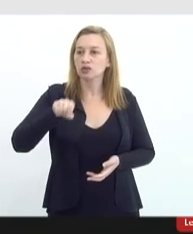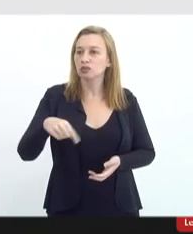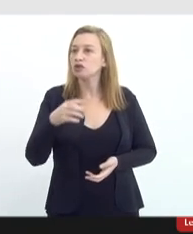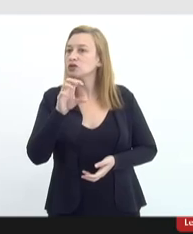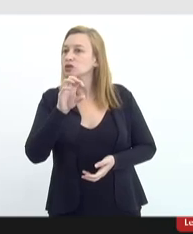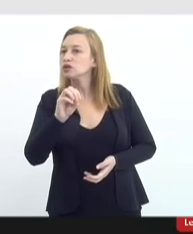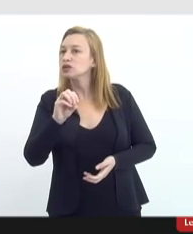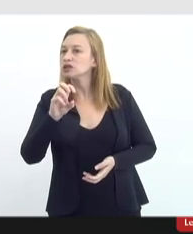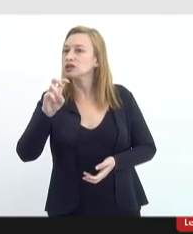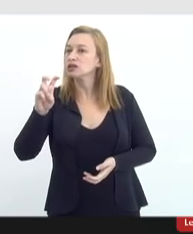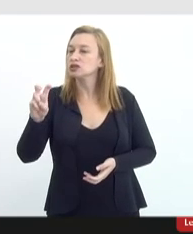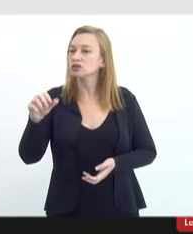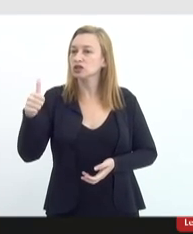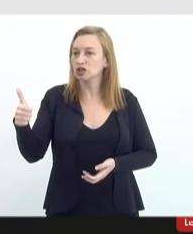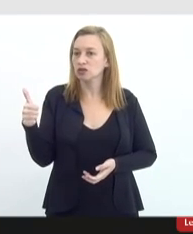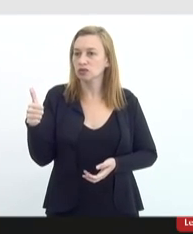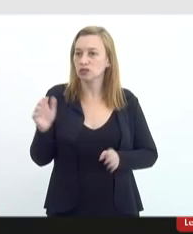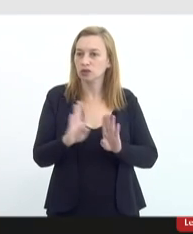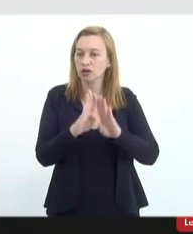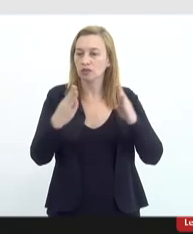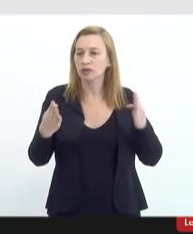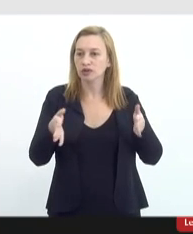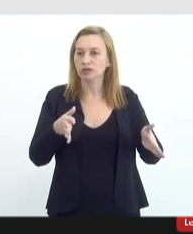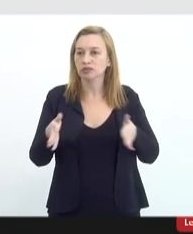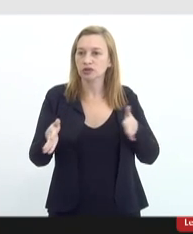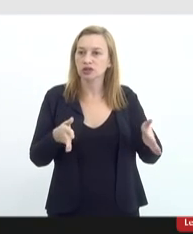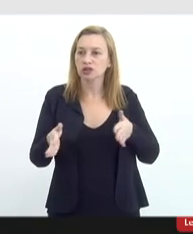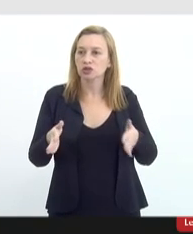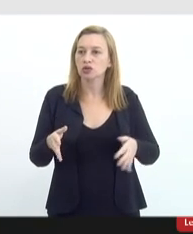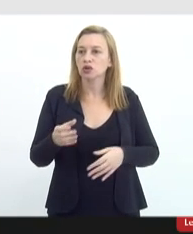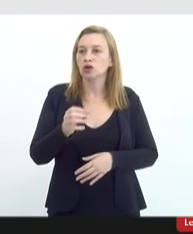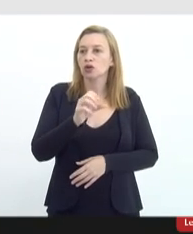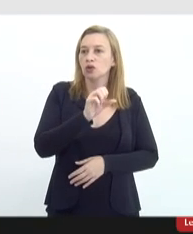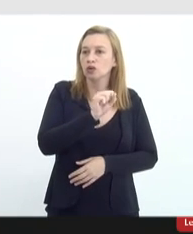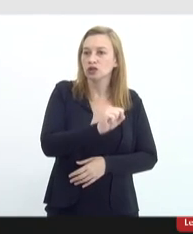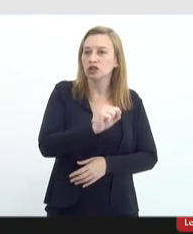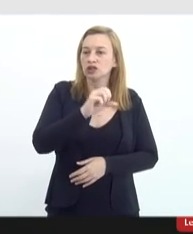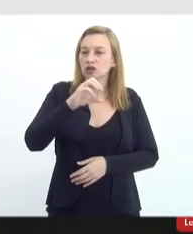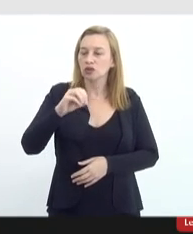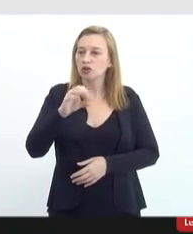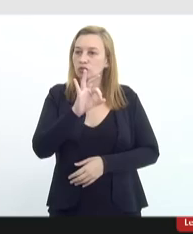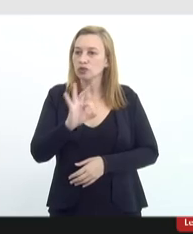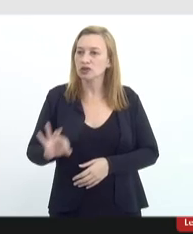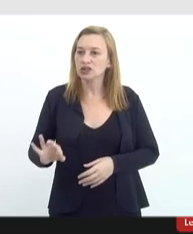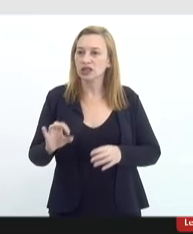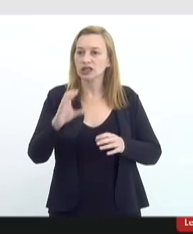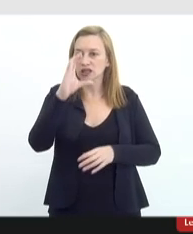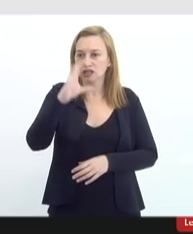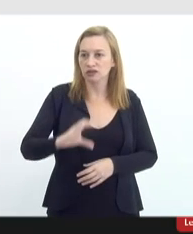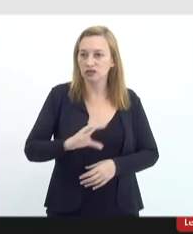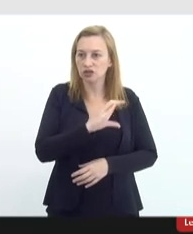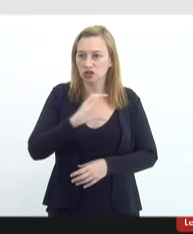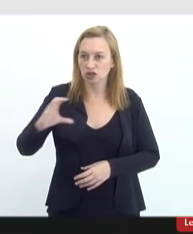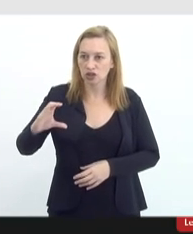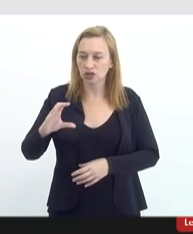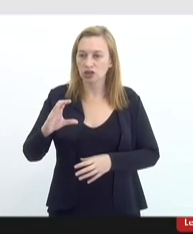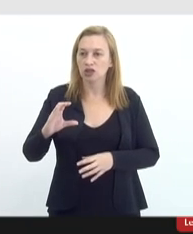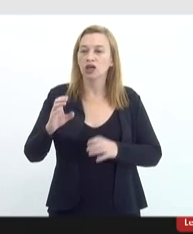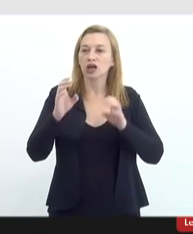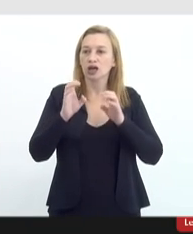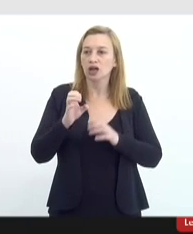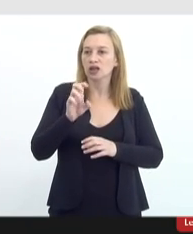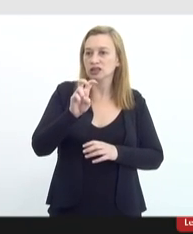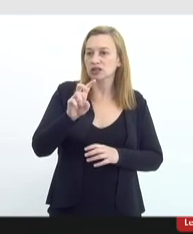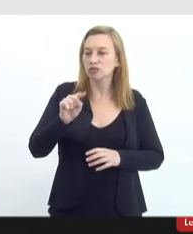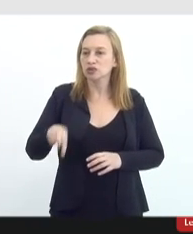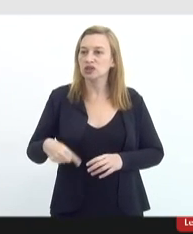templos criados, abertos na cidade nesse período. 88% dele eram de evangélicos, tá? Os católicos,